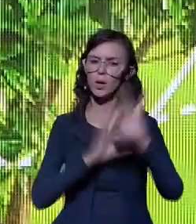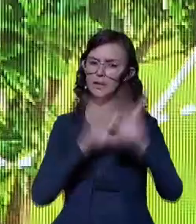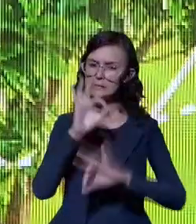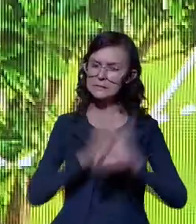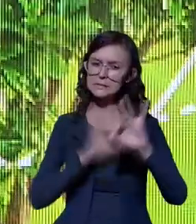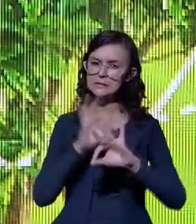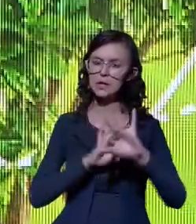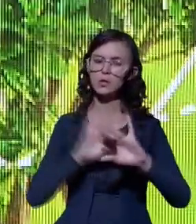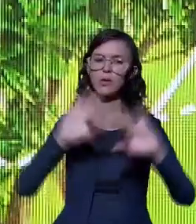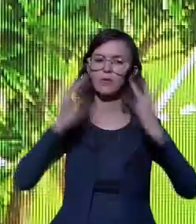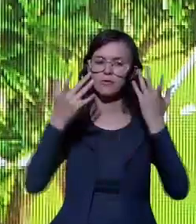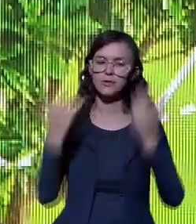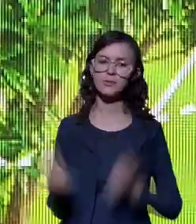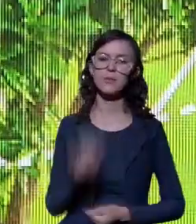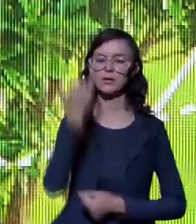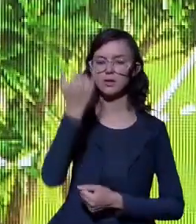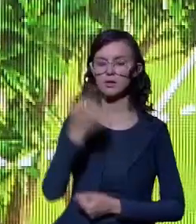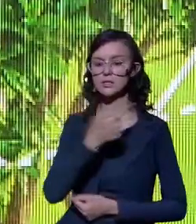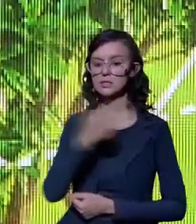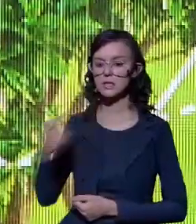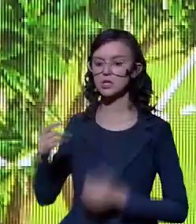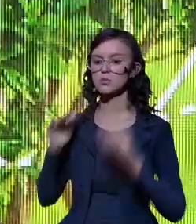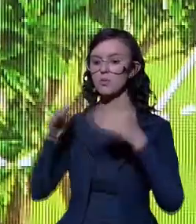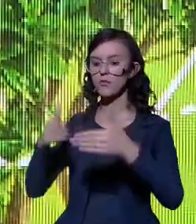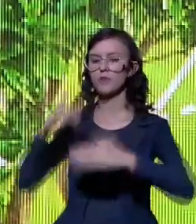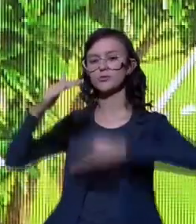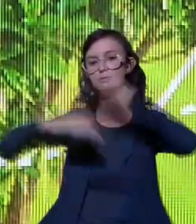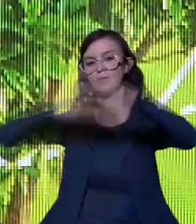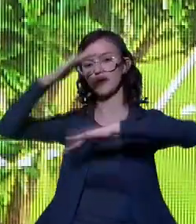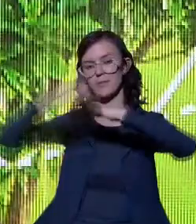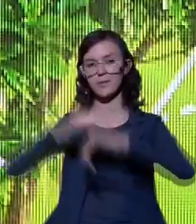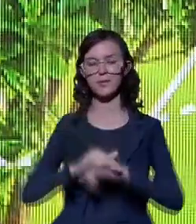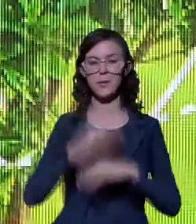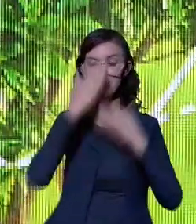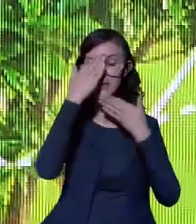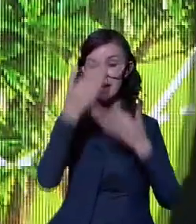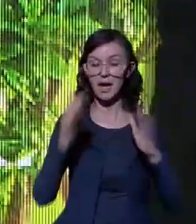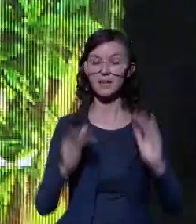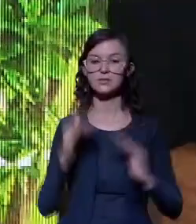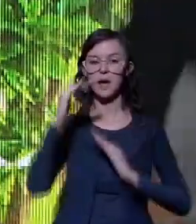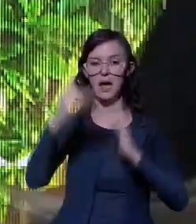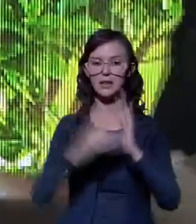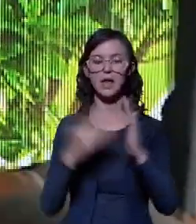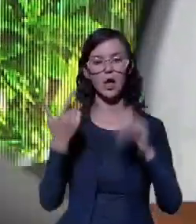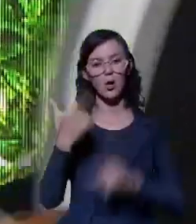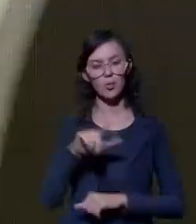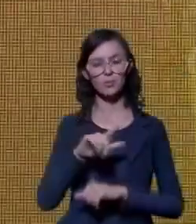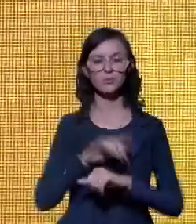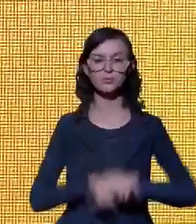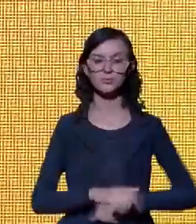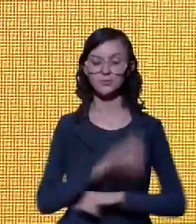evento importante, que é o 7º Fórum de Desenvolvimento. Obrigado e até a próxima.